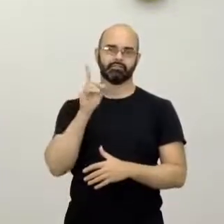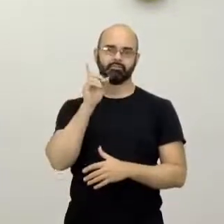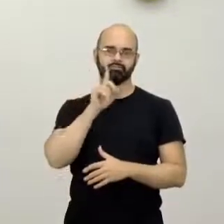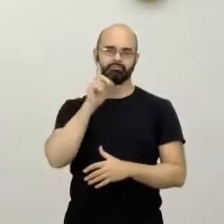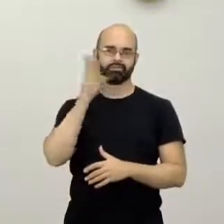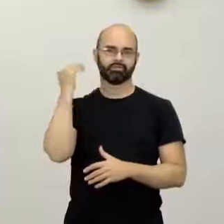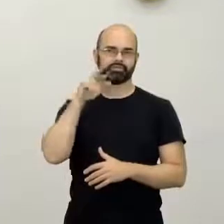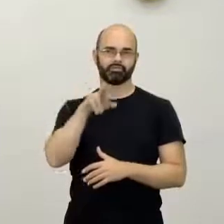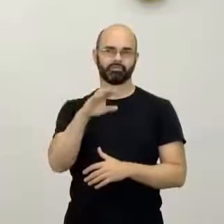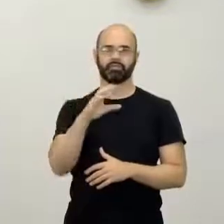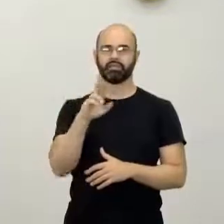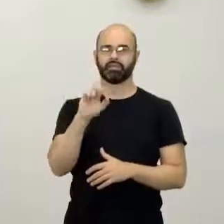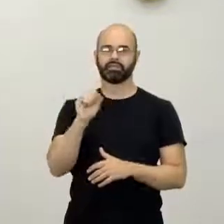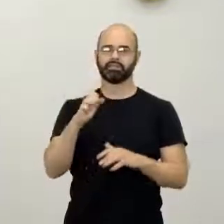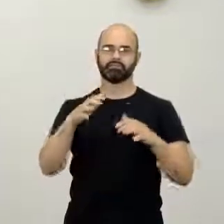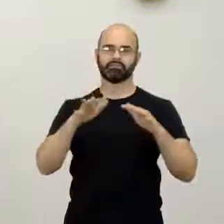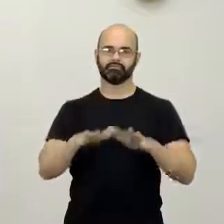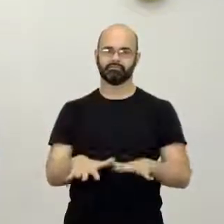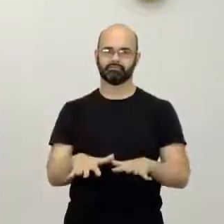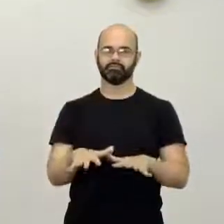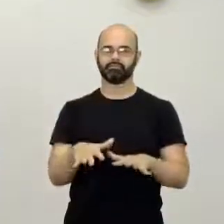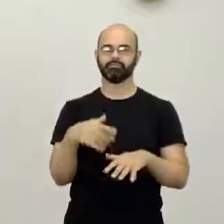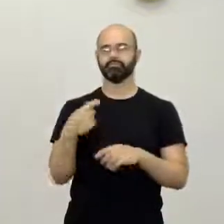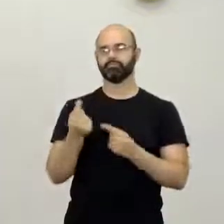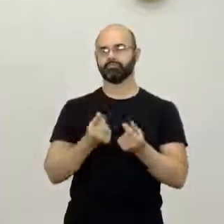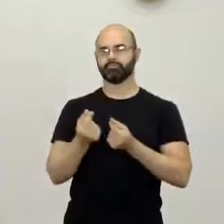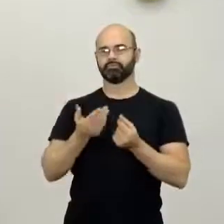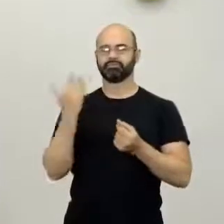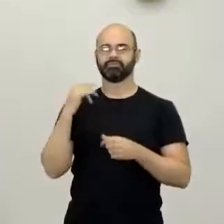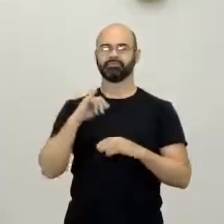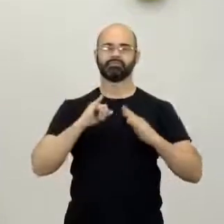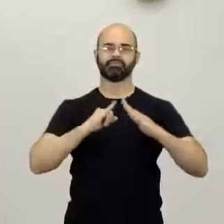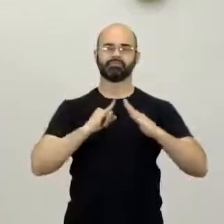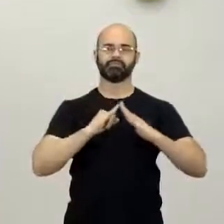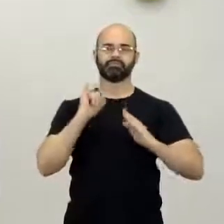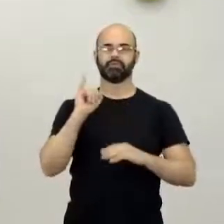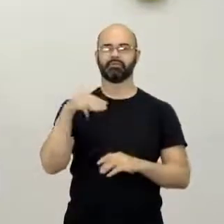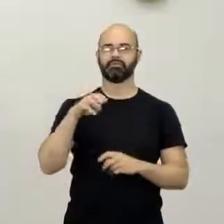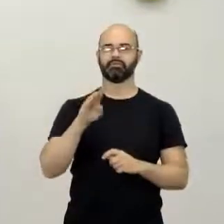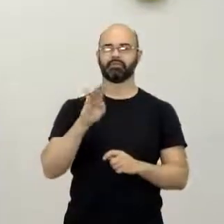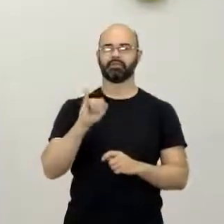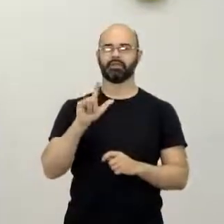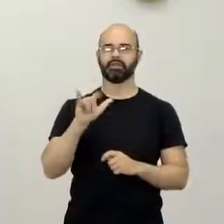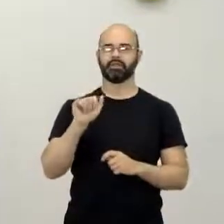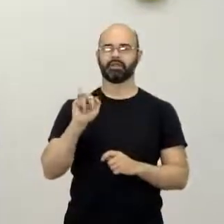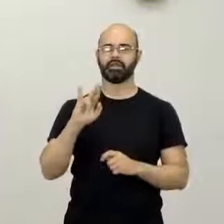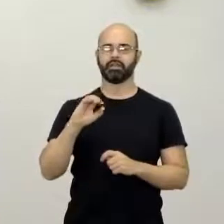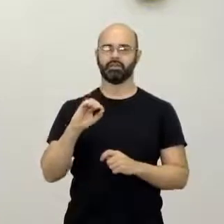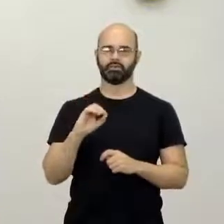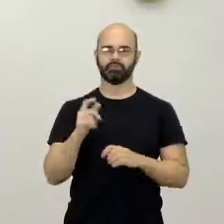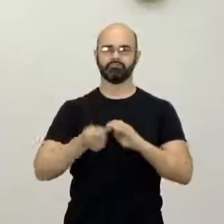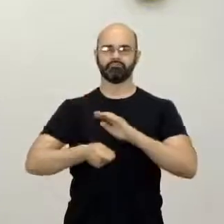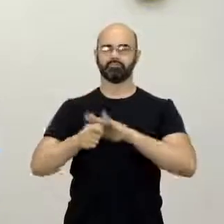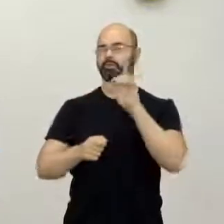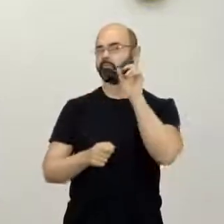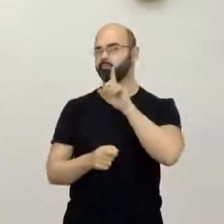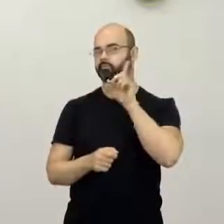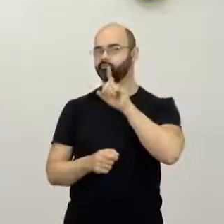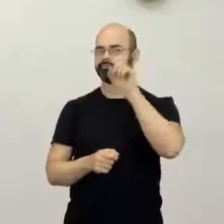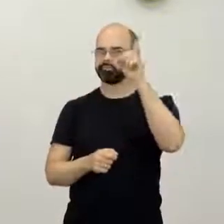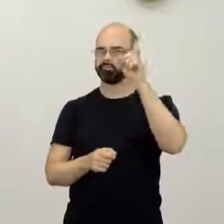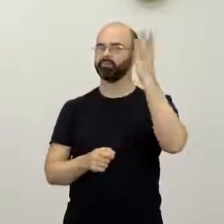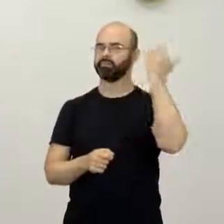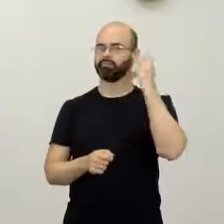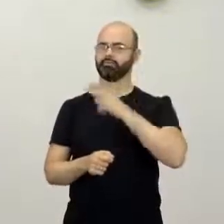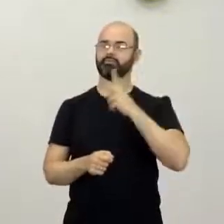em 2008, que foi a questão aí do imobiliário, que faz parte aí das bolsas de ações dos Estados Unidos, como